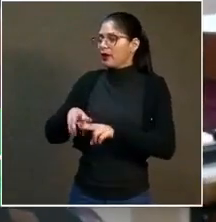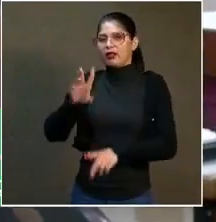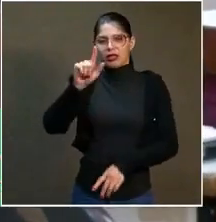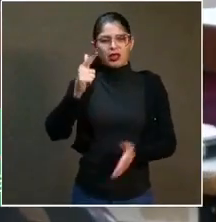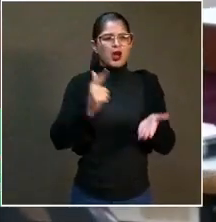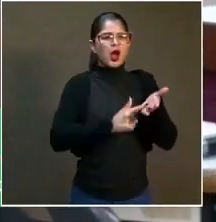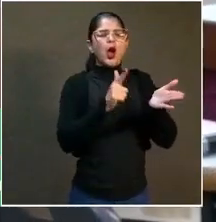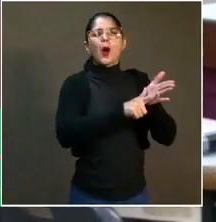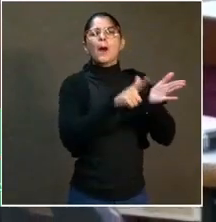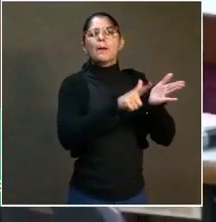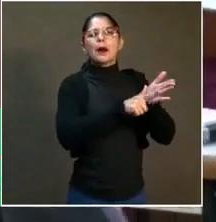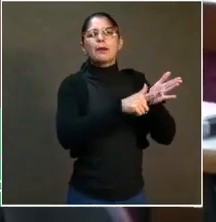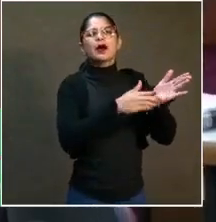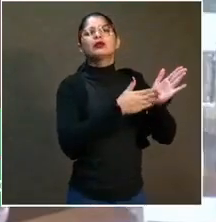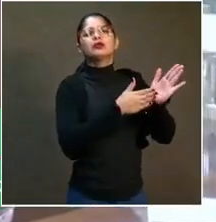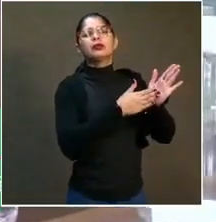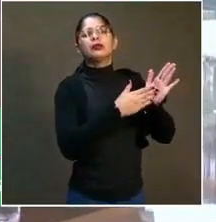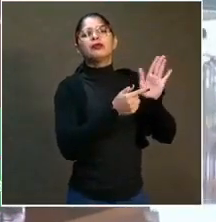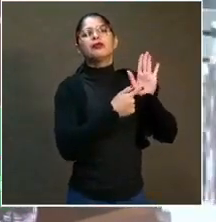lá do andamento?